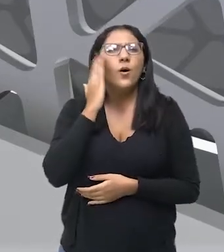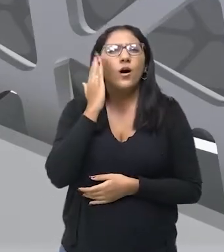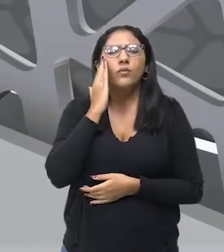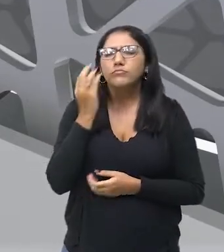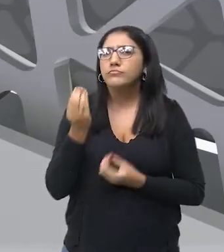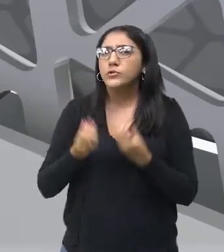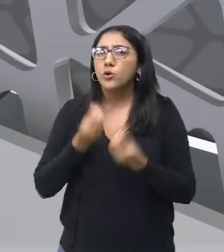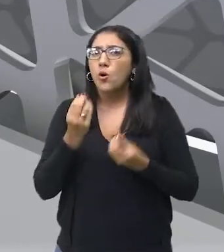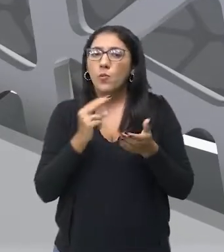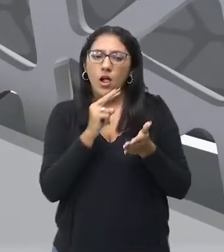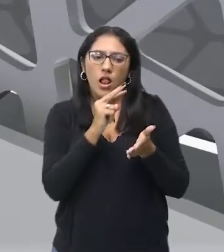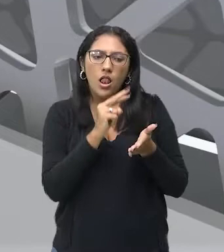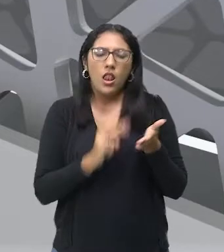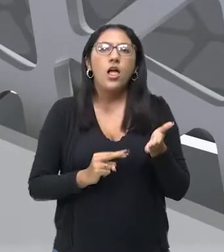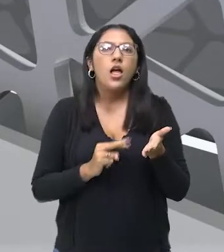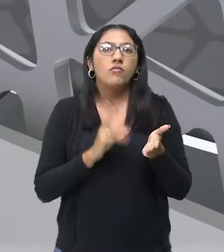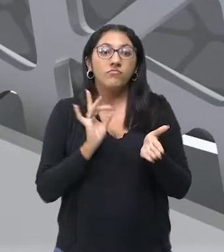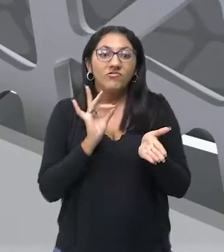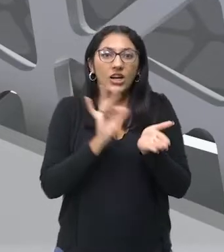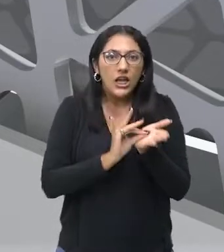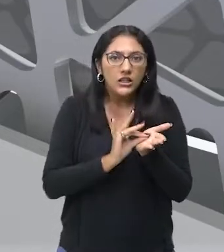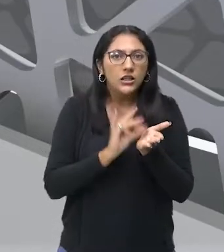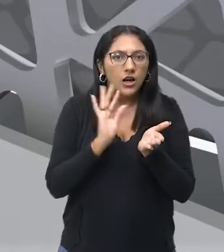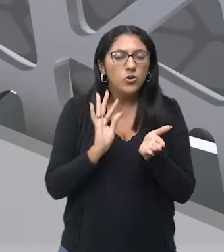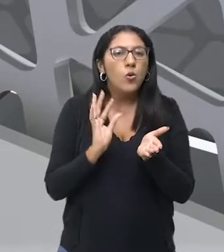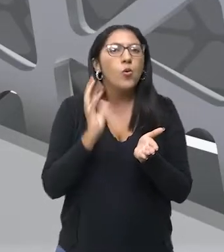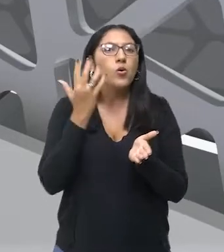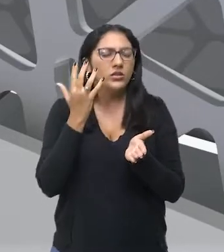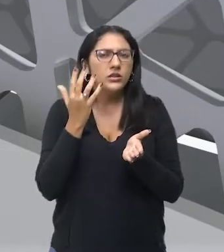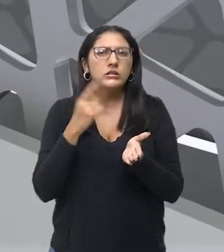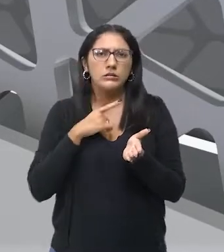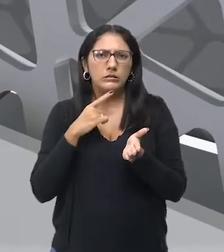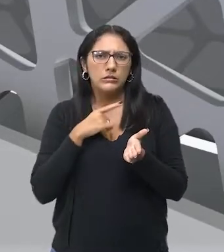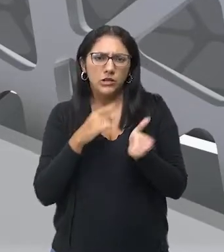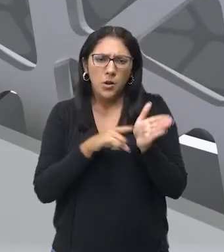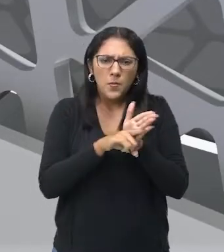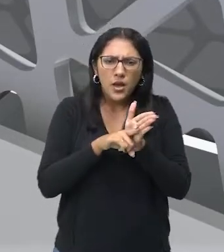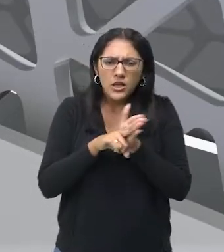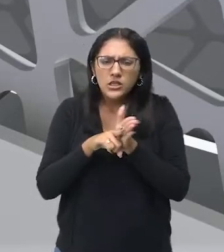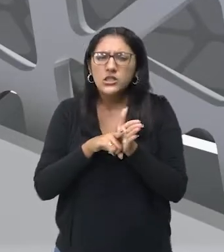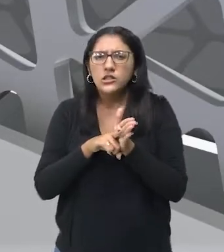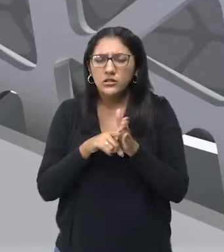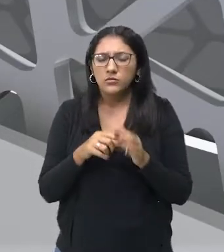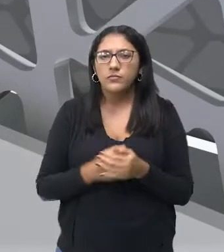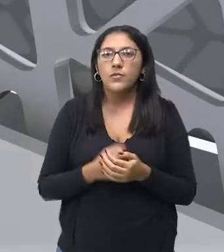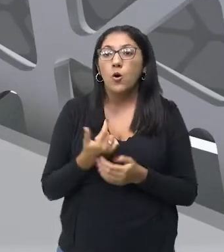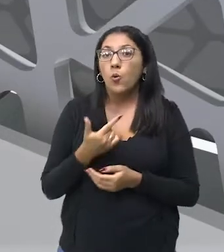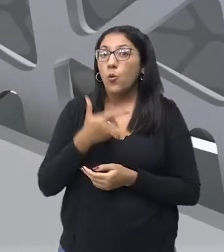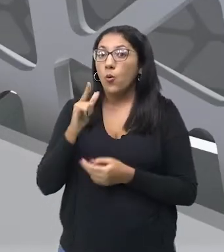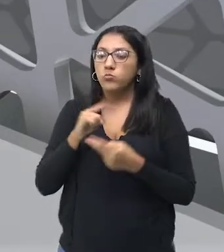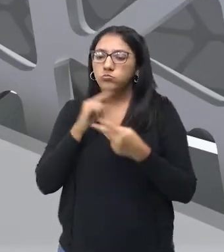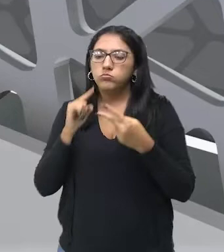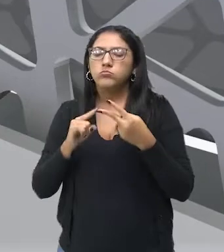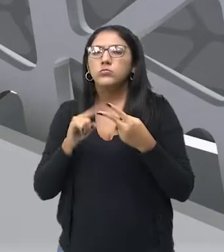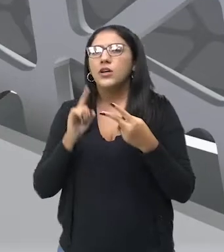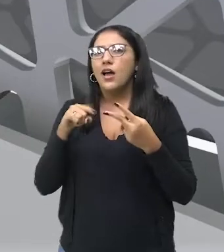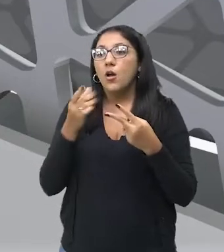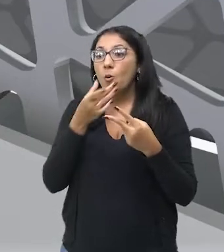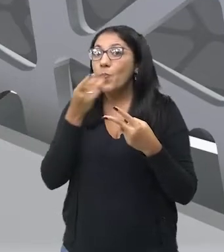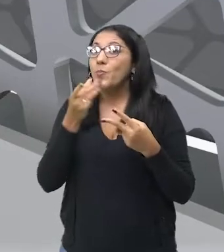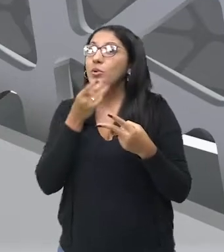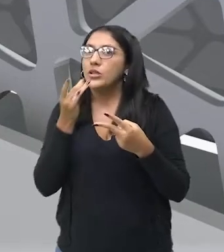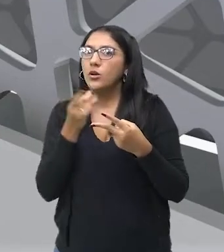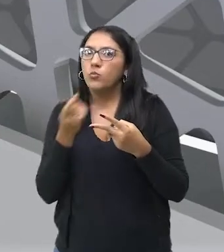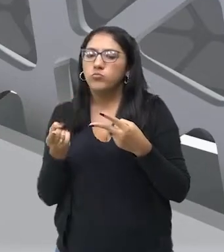quando estamos lendo algo que é um fato efetivamente comprovado e algo que é uma opinião sobre o